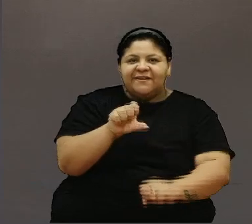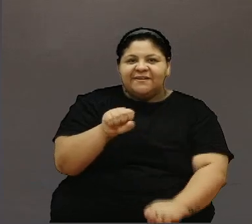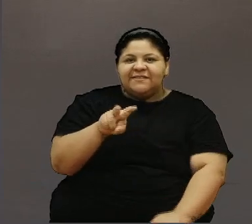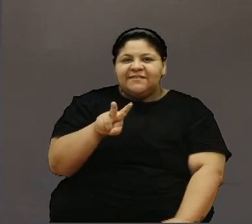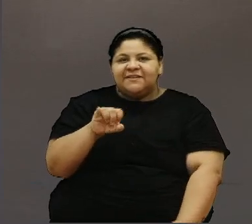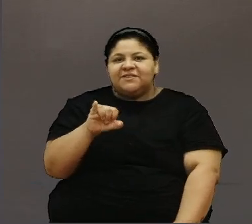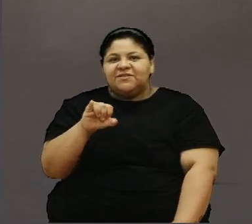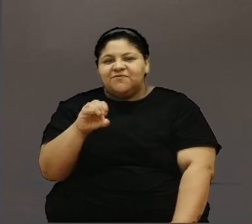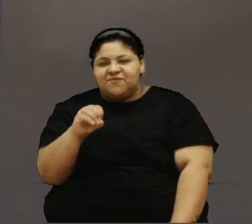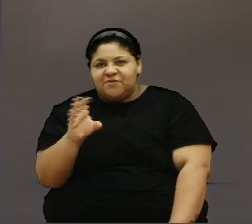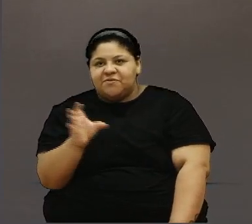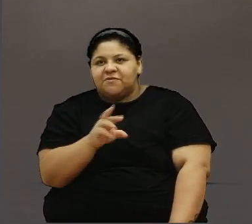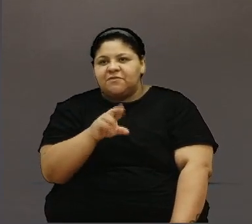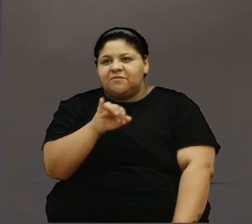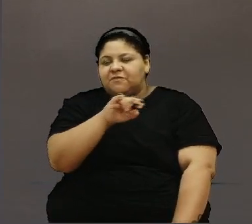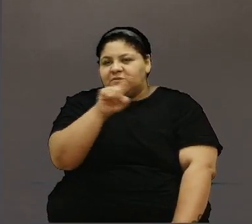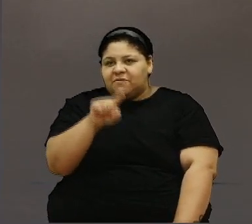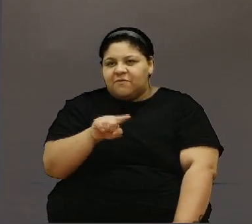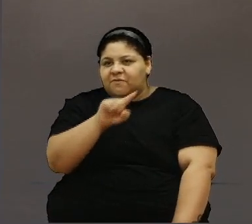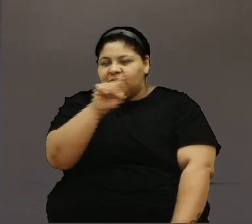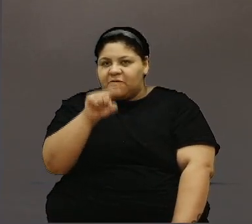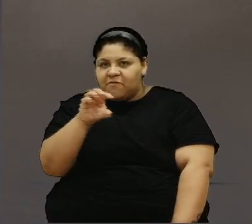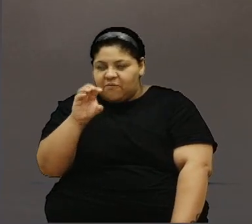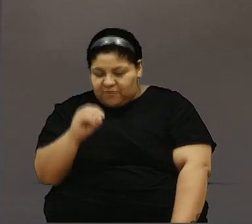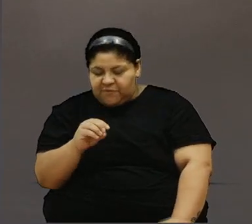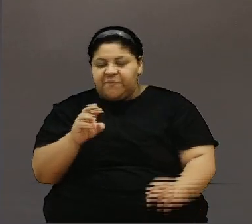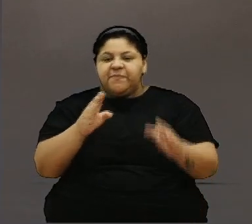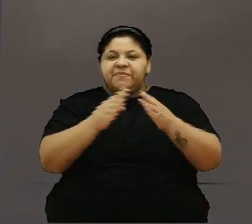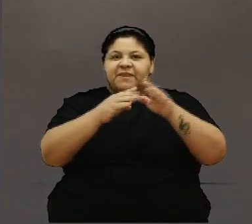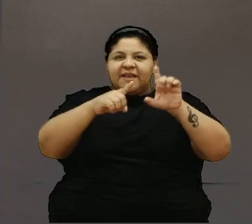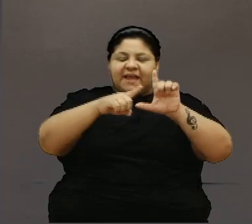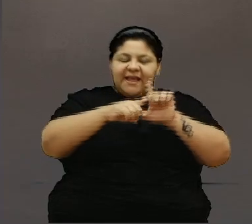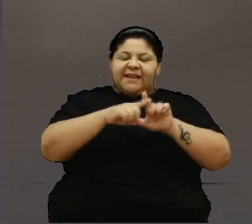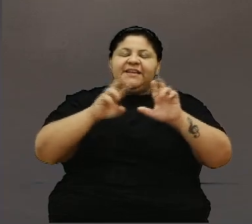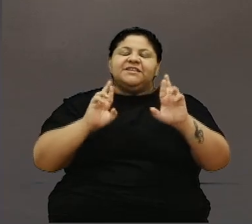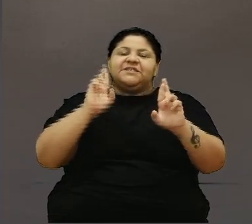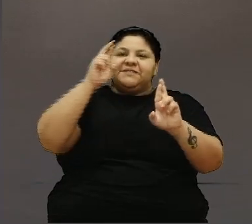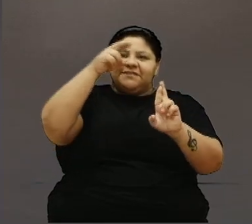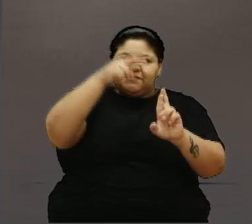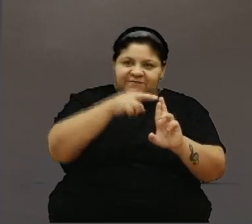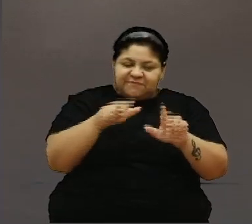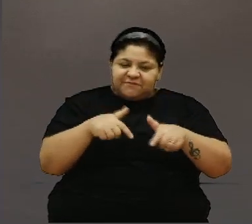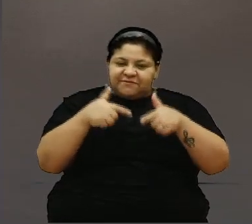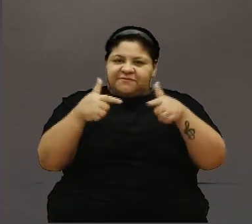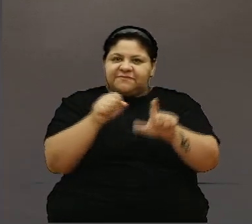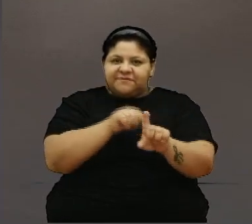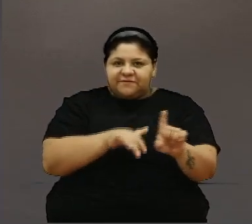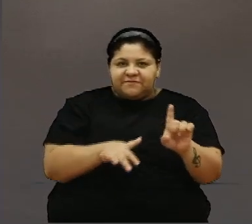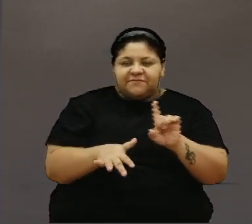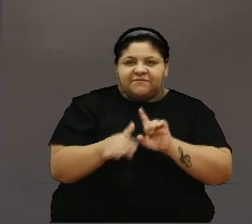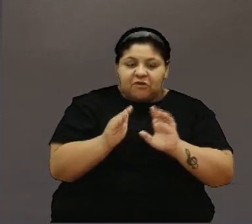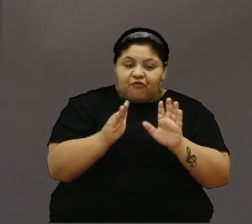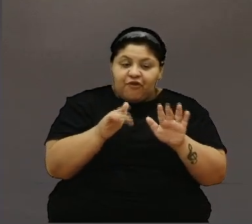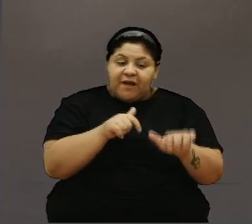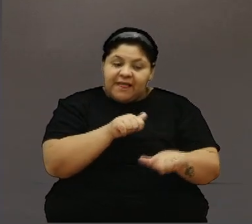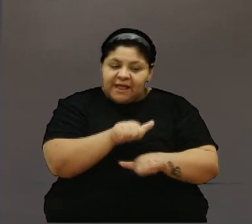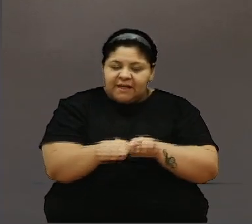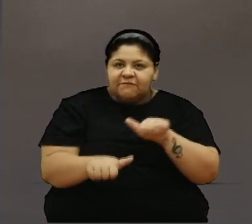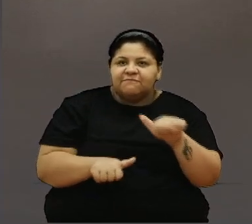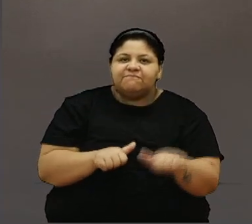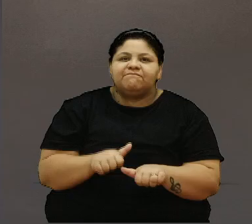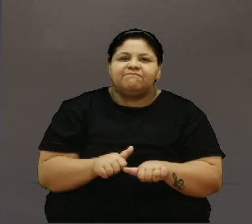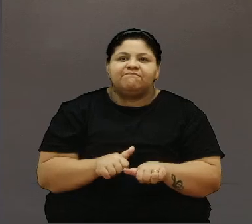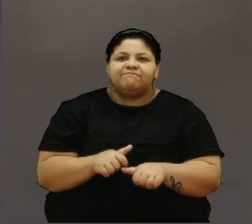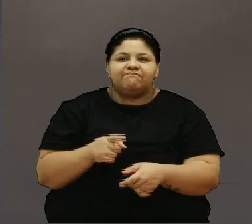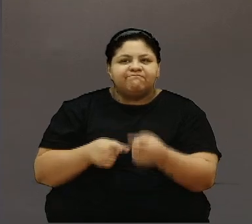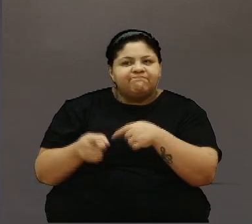nosso estado, a igreja tem sido referência em ações sociais, dedicando-se à transformação e